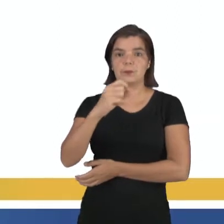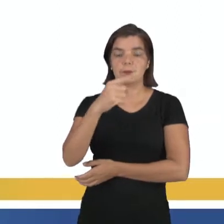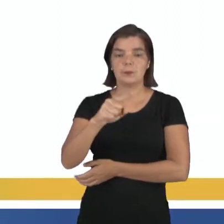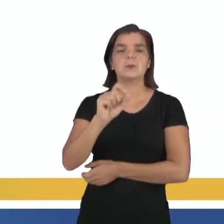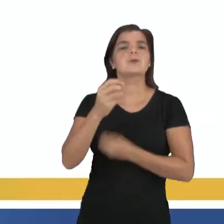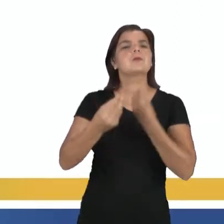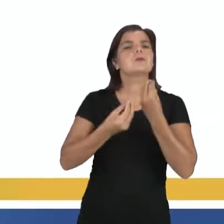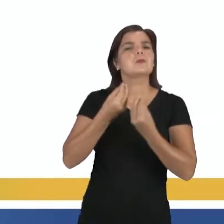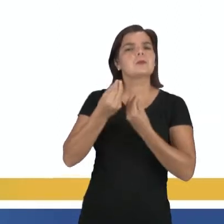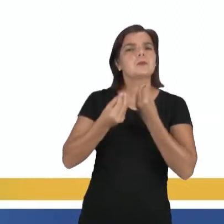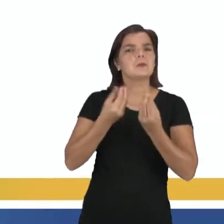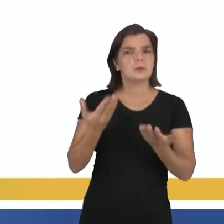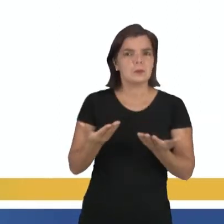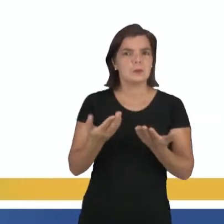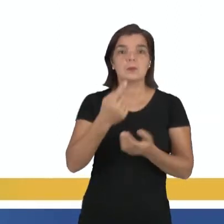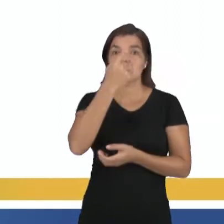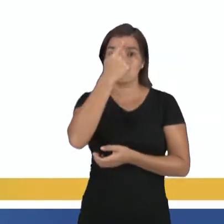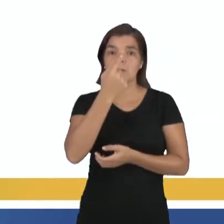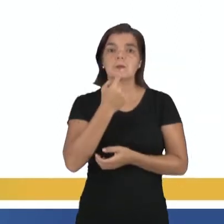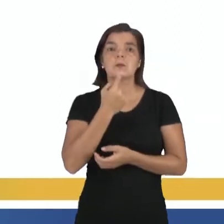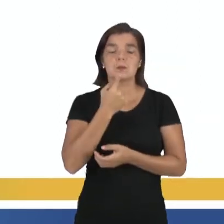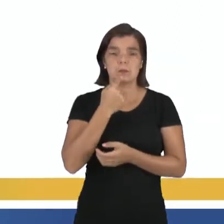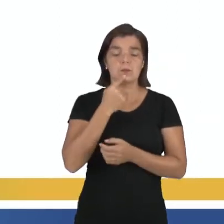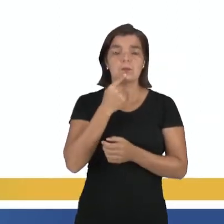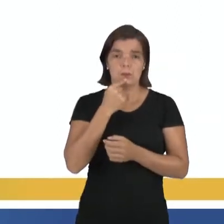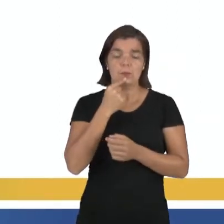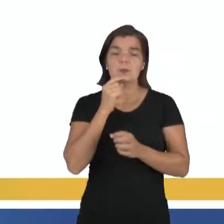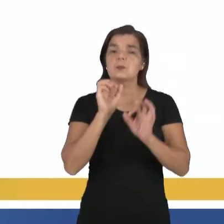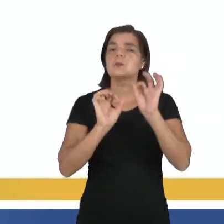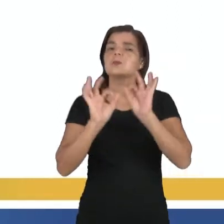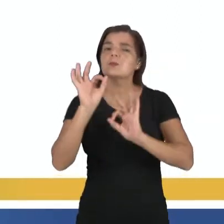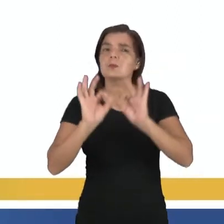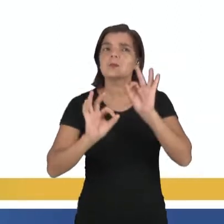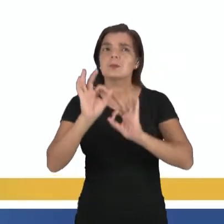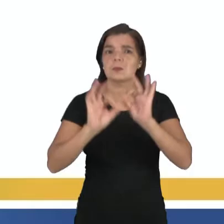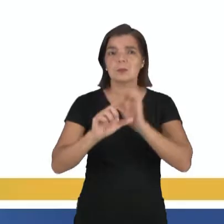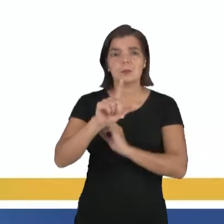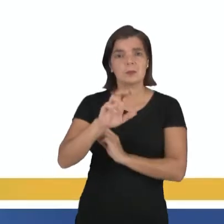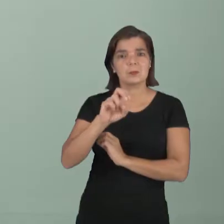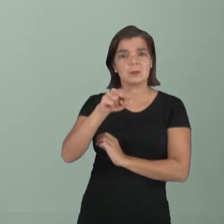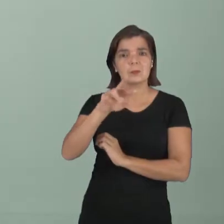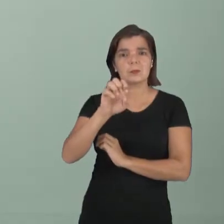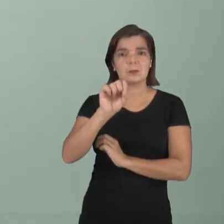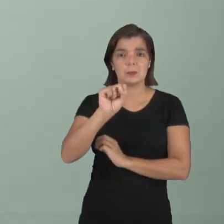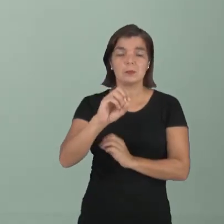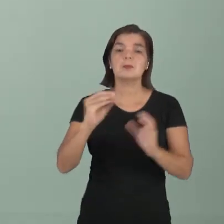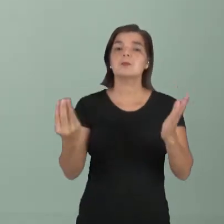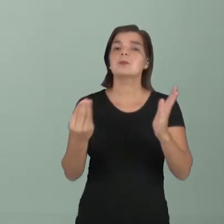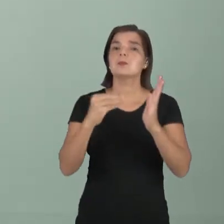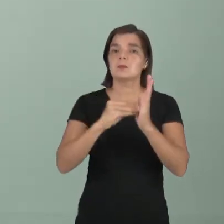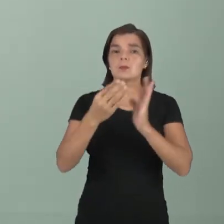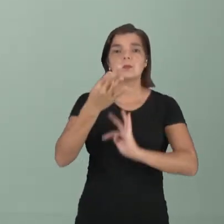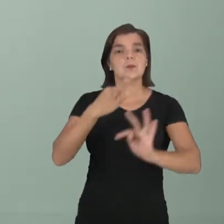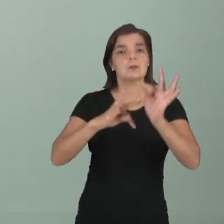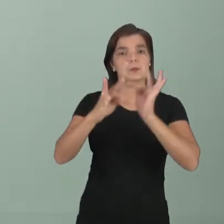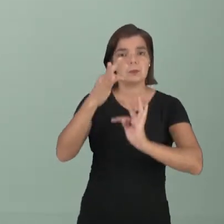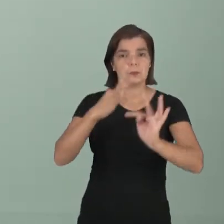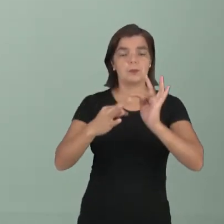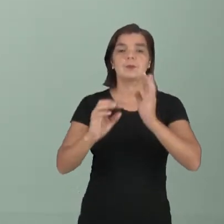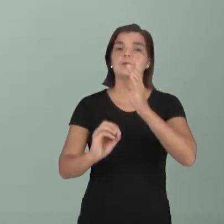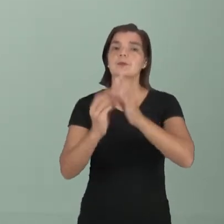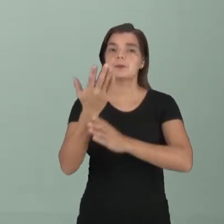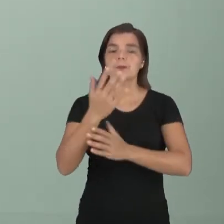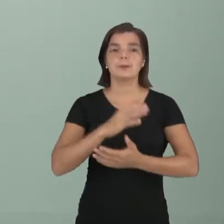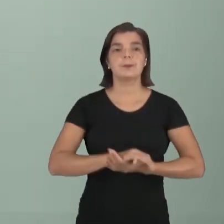refração, como que as imagens são formadas nas lentes a partir desse fenômeno da refração e algumas aplicações tecnológicas desse